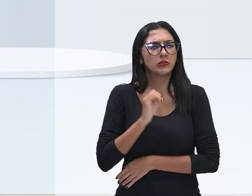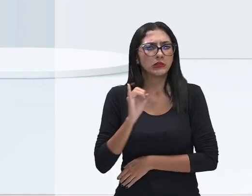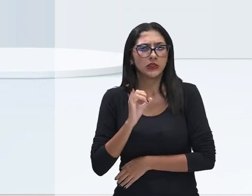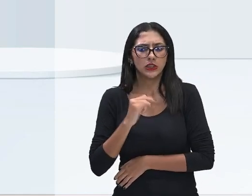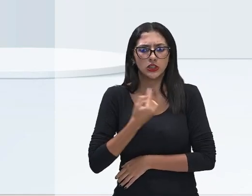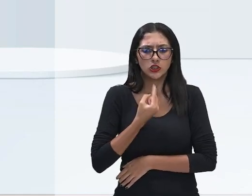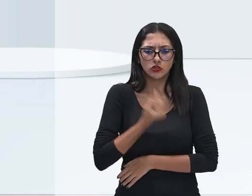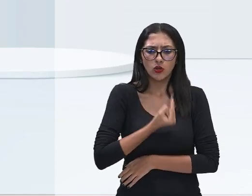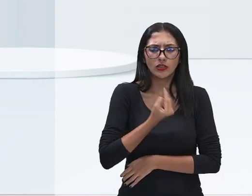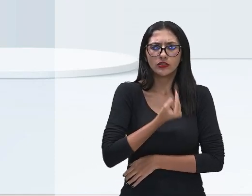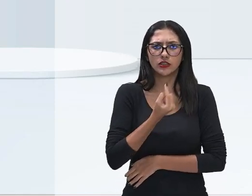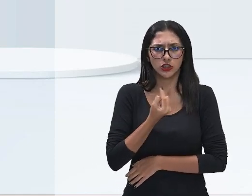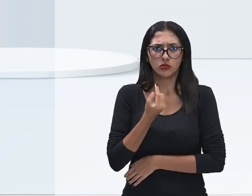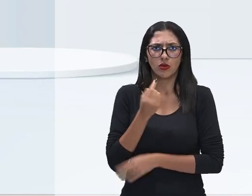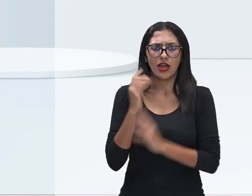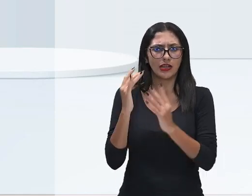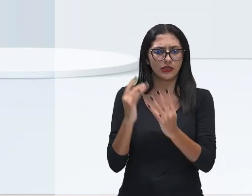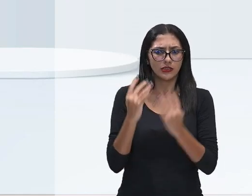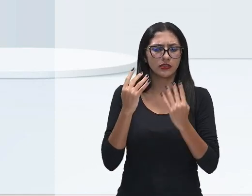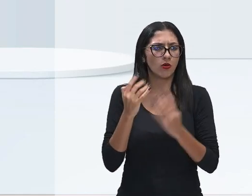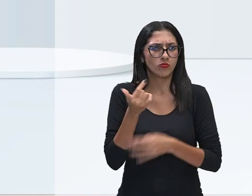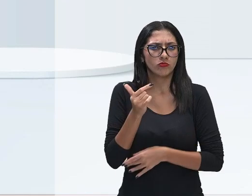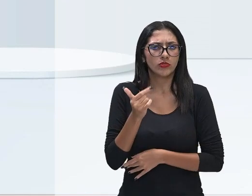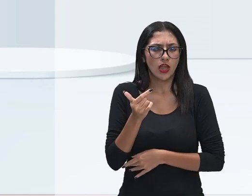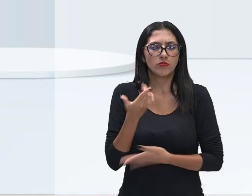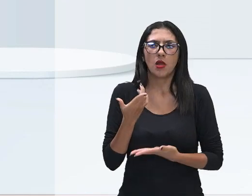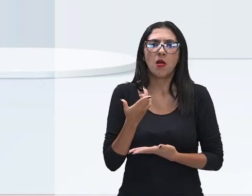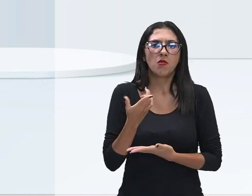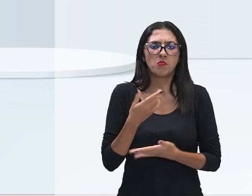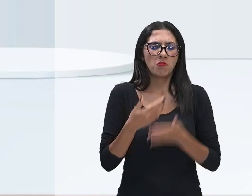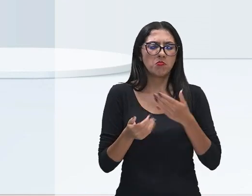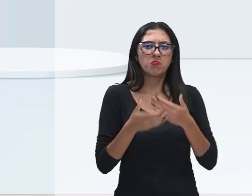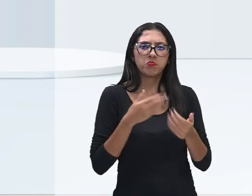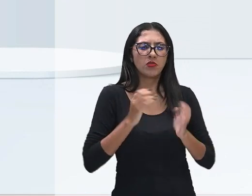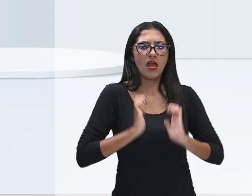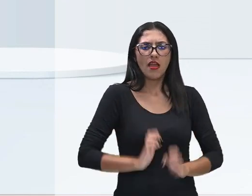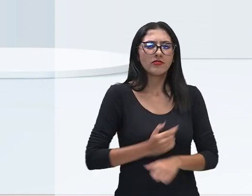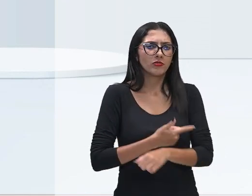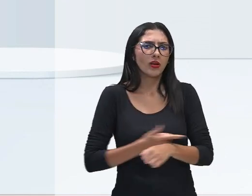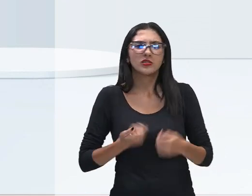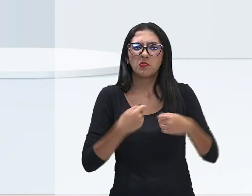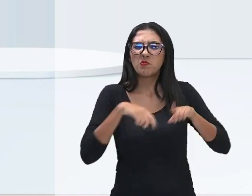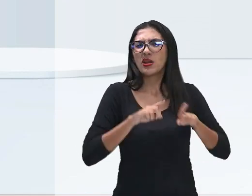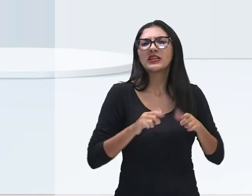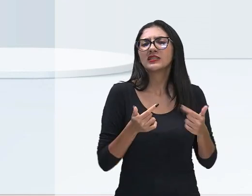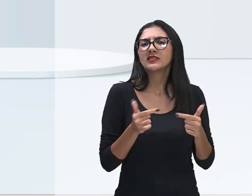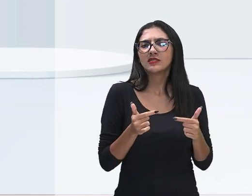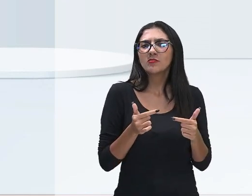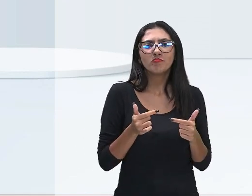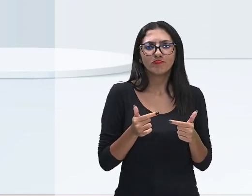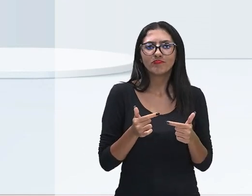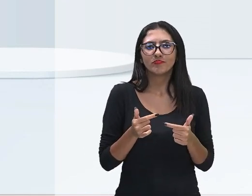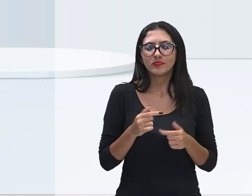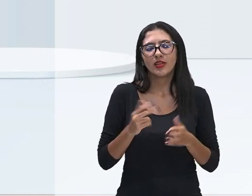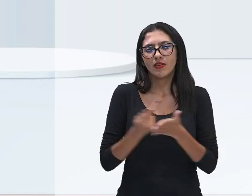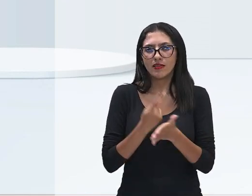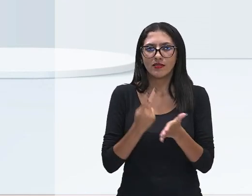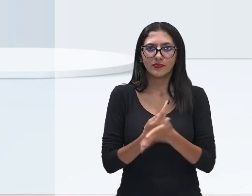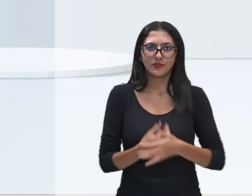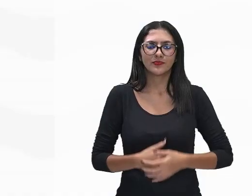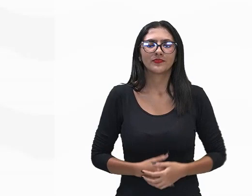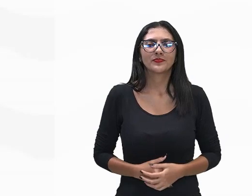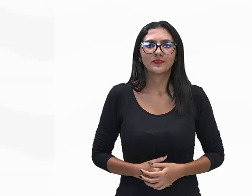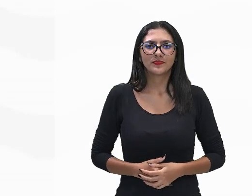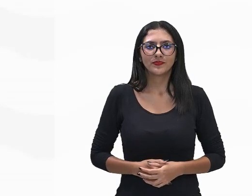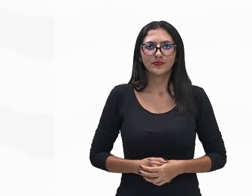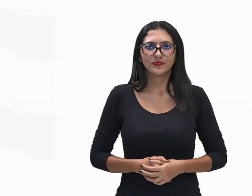ninguém está vendo o que eu estou fazendo, que eu vou fazer as coisas de forma errada ou equivocada, certo? Olha só,